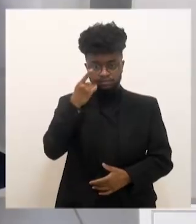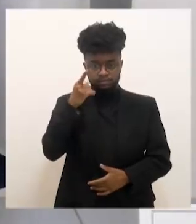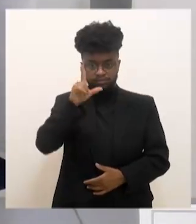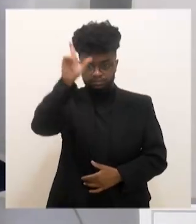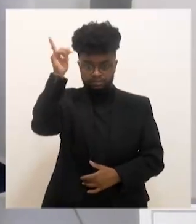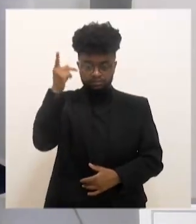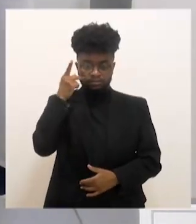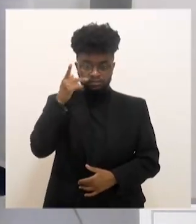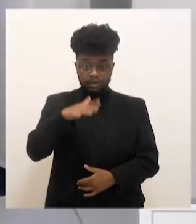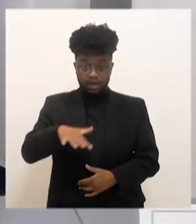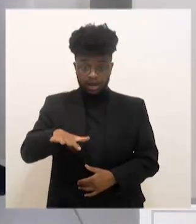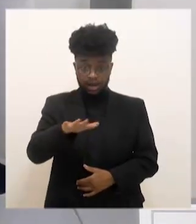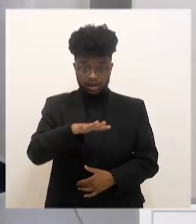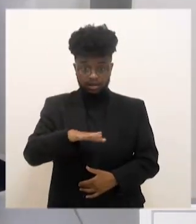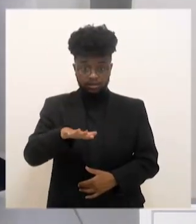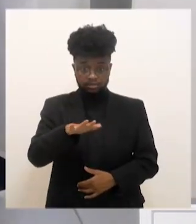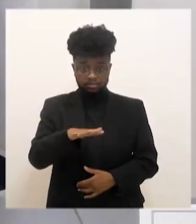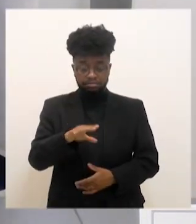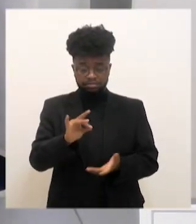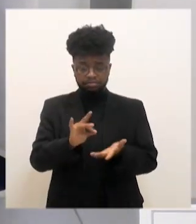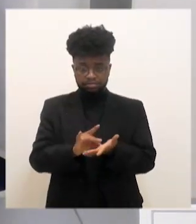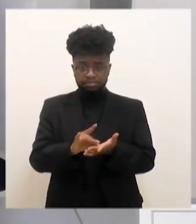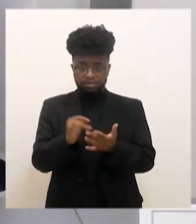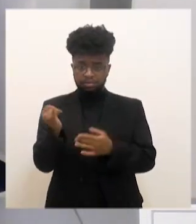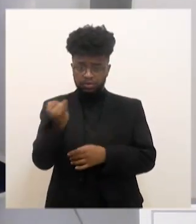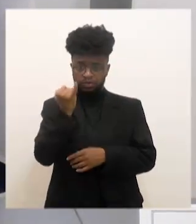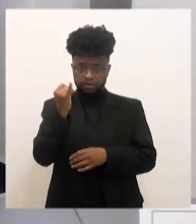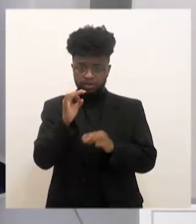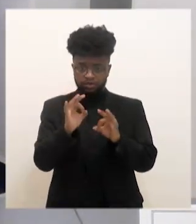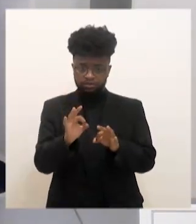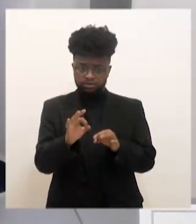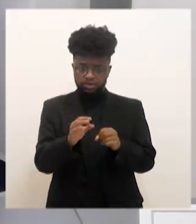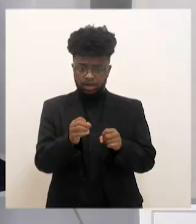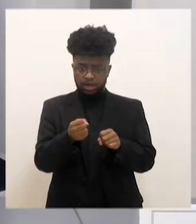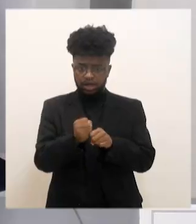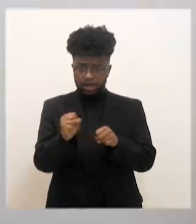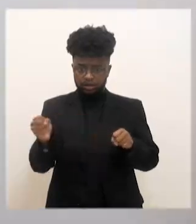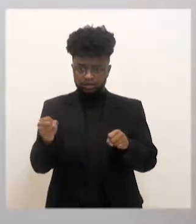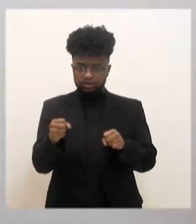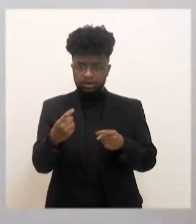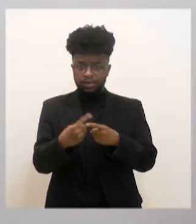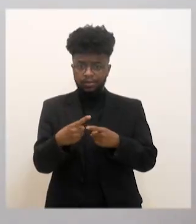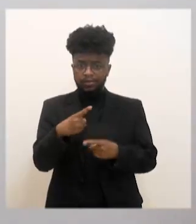a área é bastante considerável, deputado Carlos. São